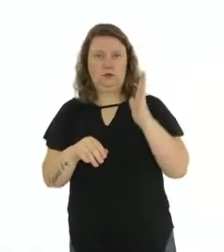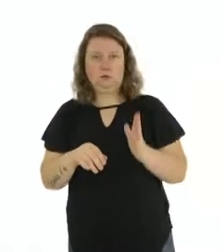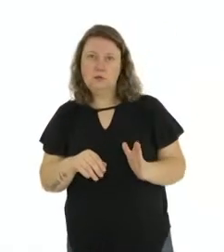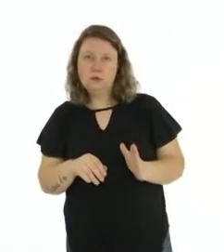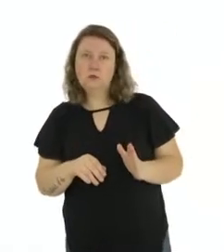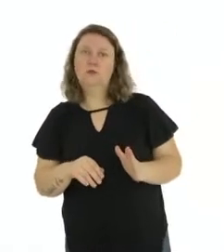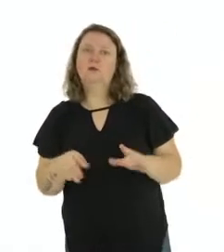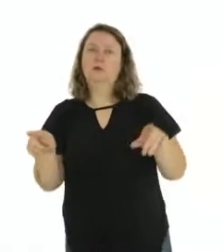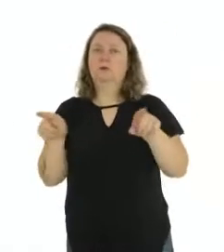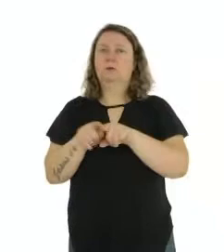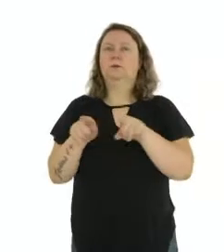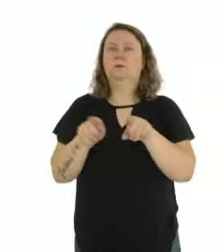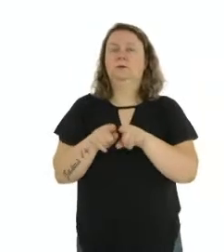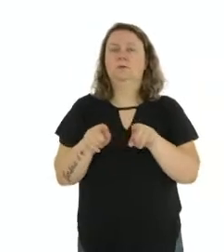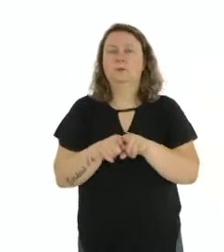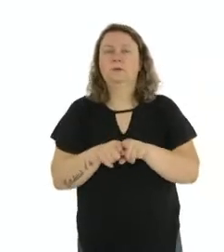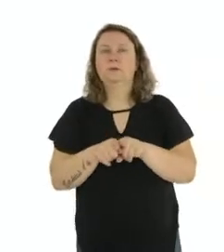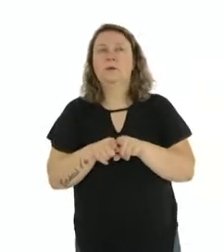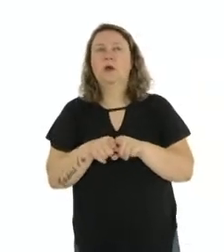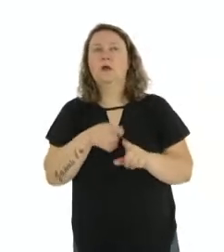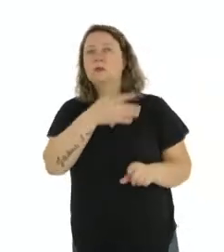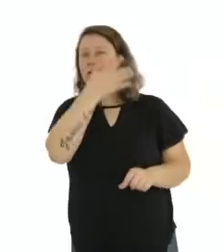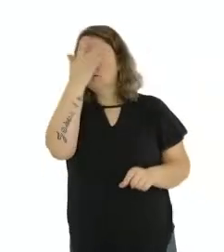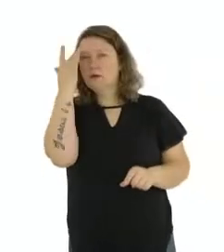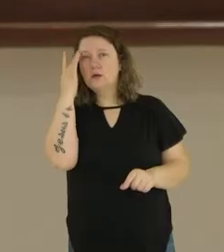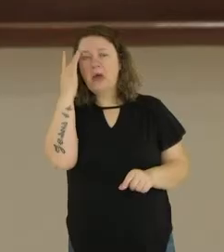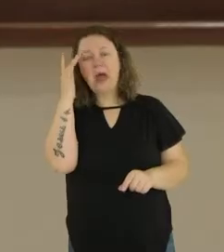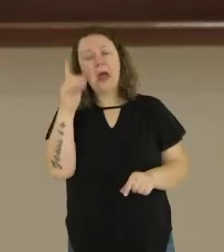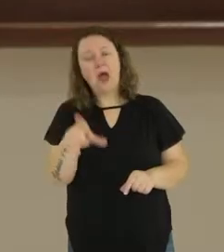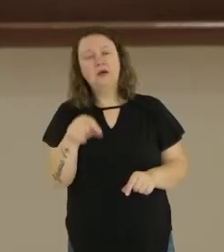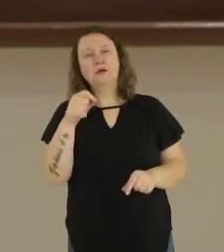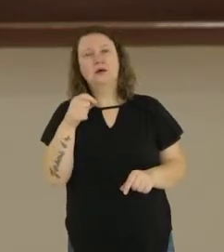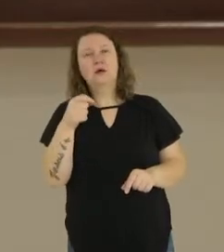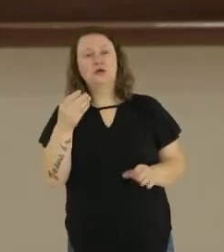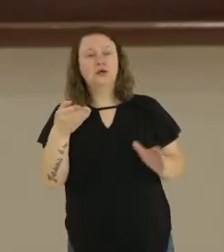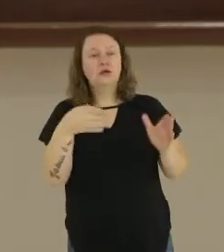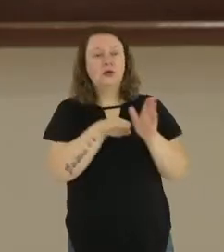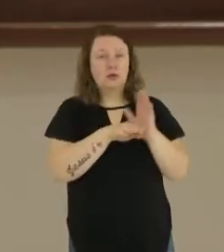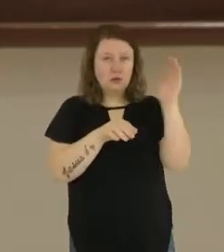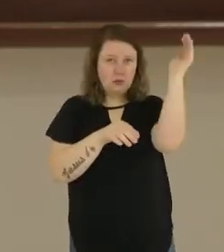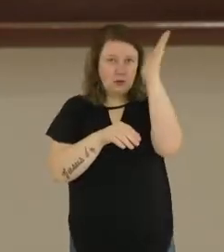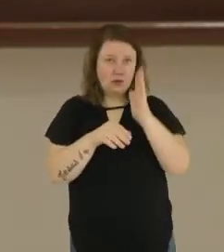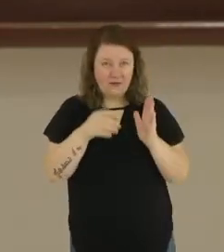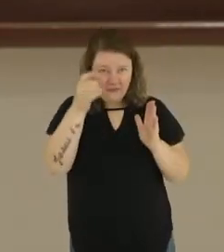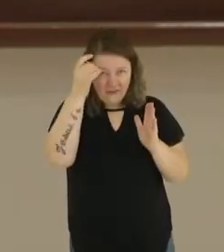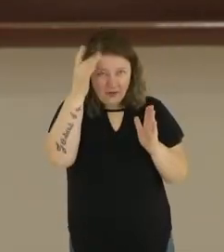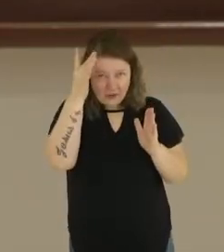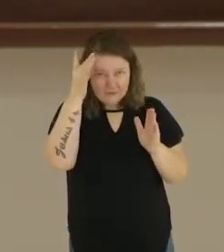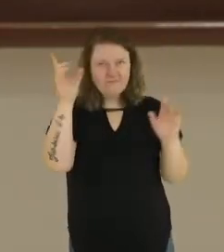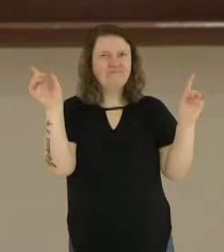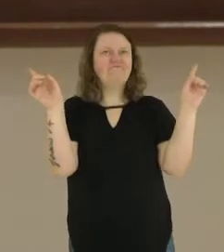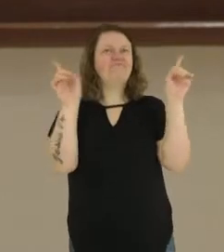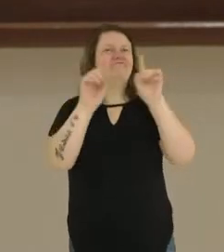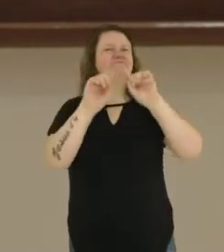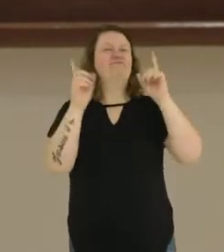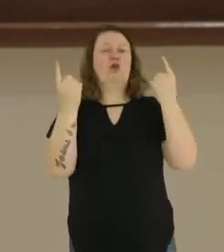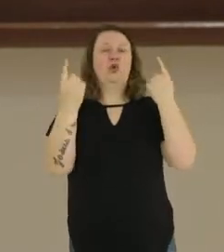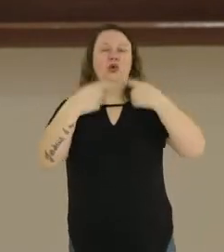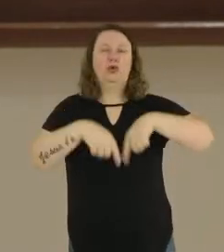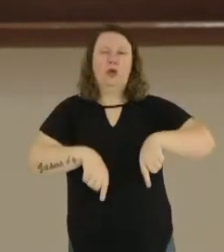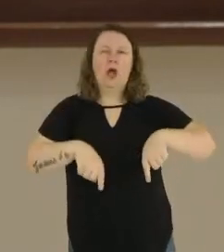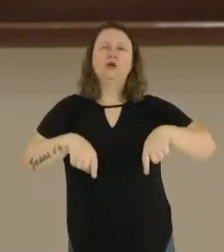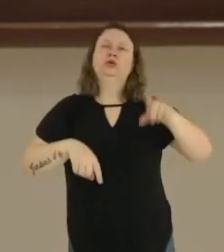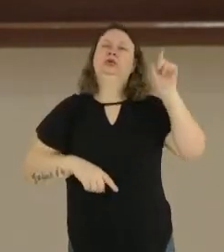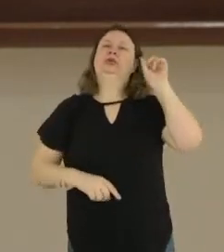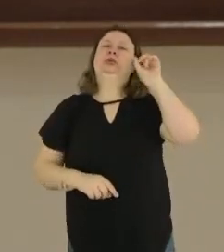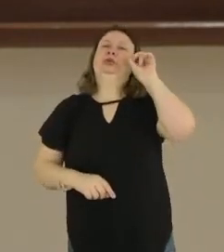virem para o Brasil, eles não tiveram uma vida fácil. Pelo contrário, tiveram uma vida bastante difícil, né? Isso com